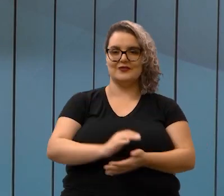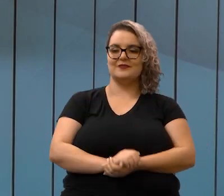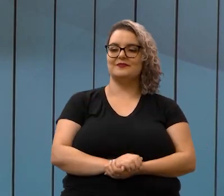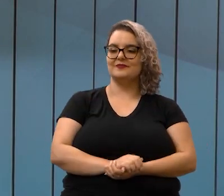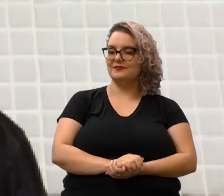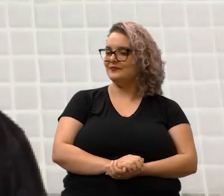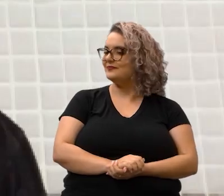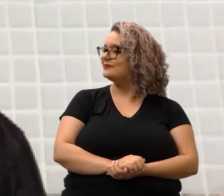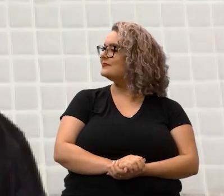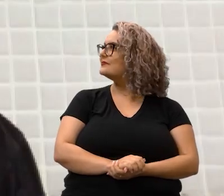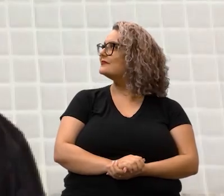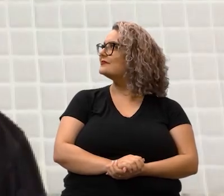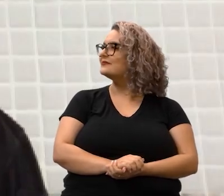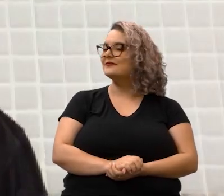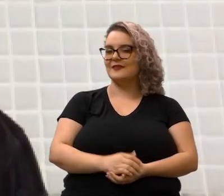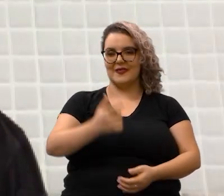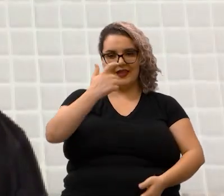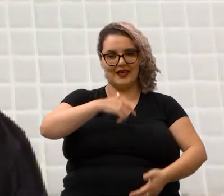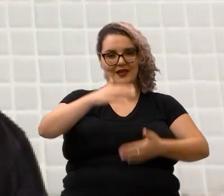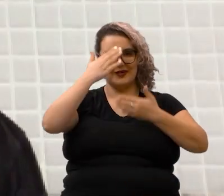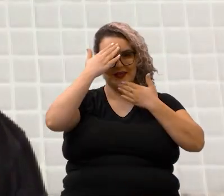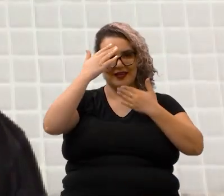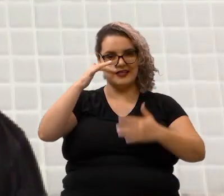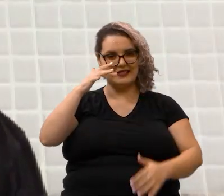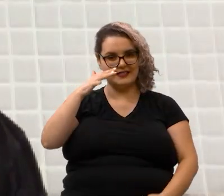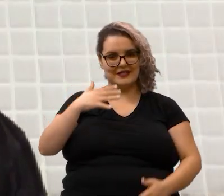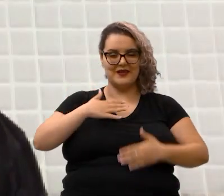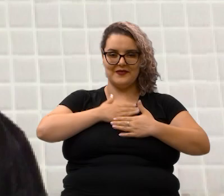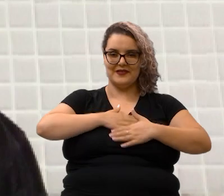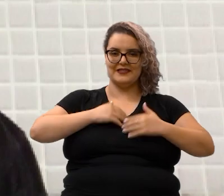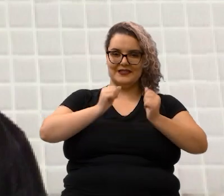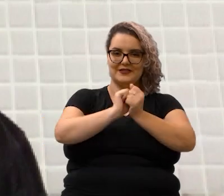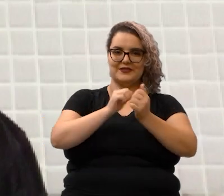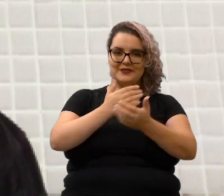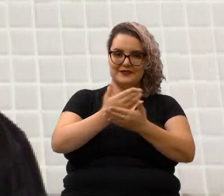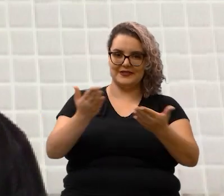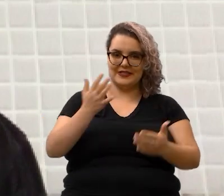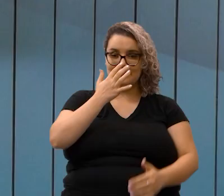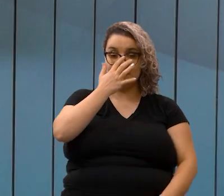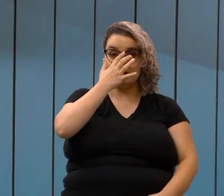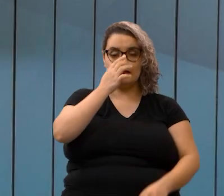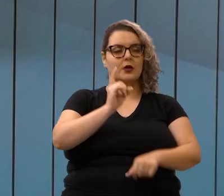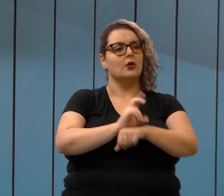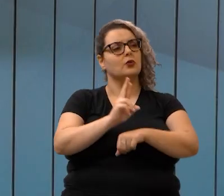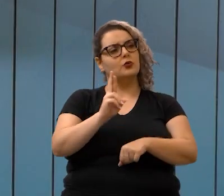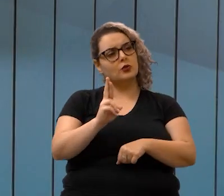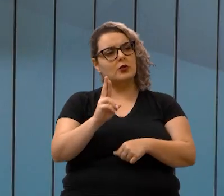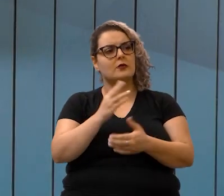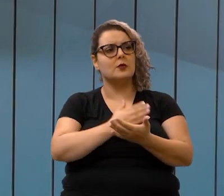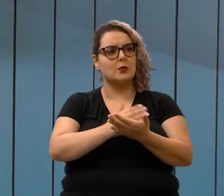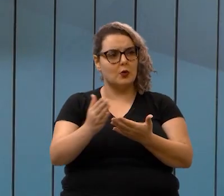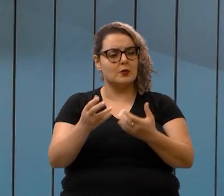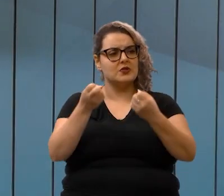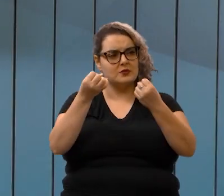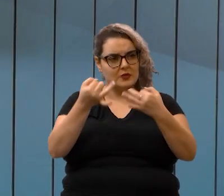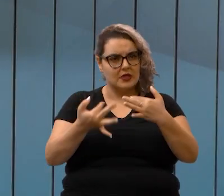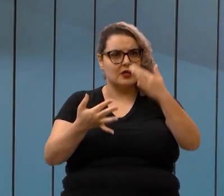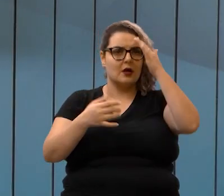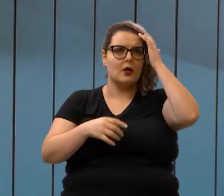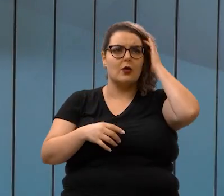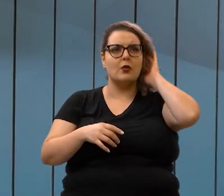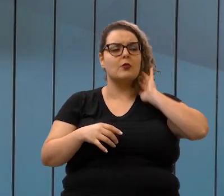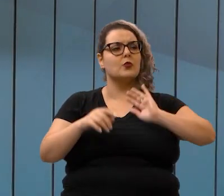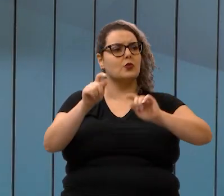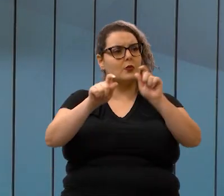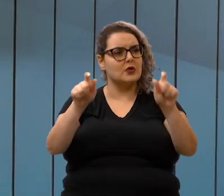obrigada. Muito obrigado, Ana Paula. É um prazer estar aqui com vocês. Doutor, vamos começar explicando, para